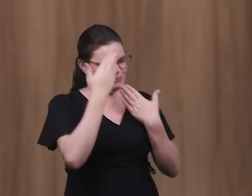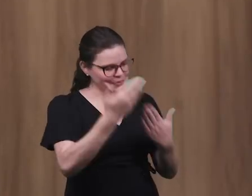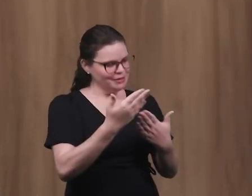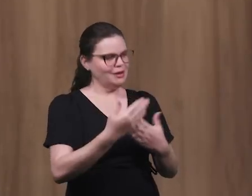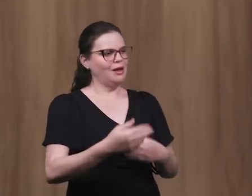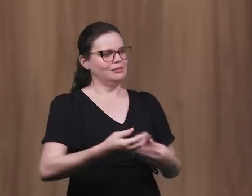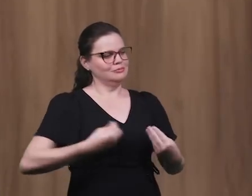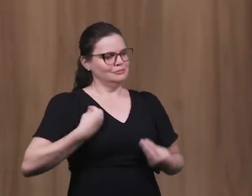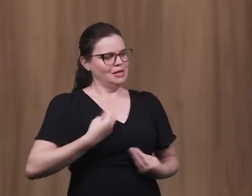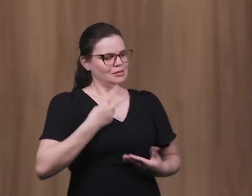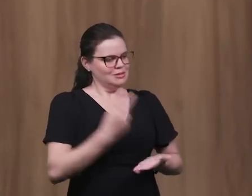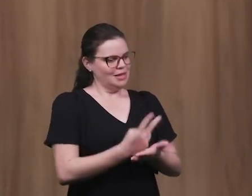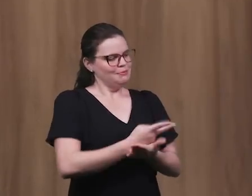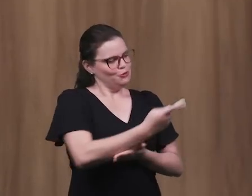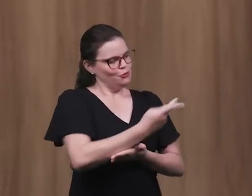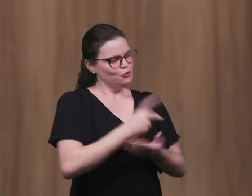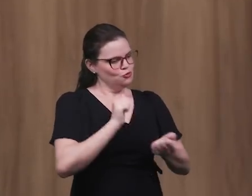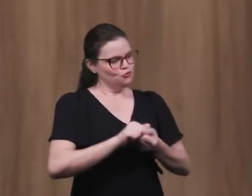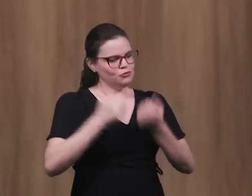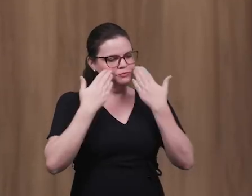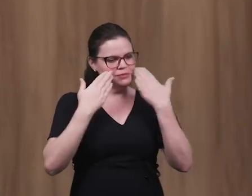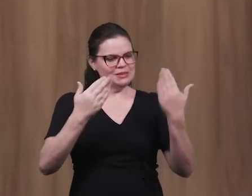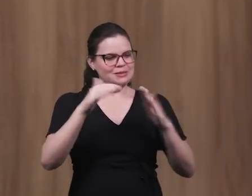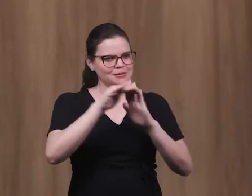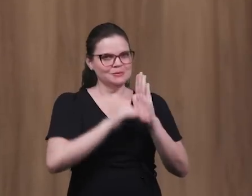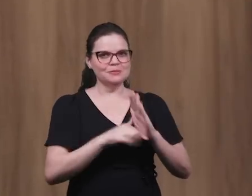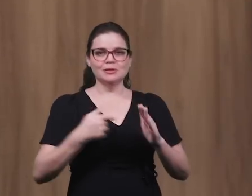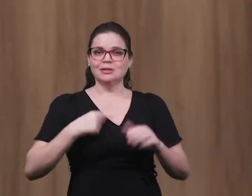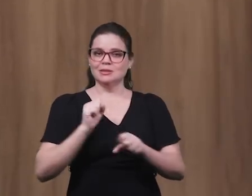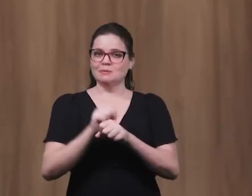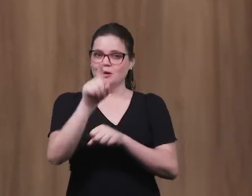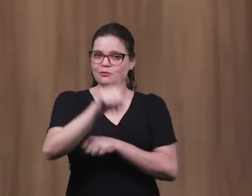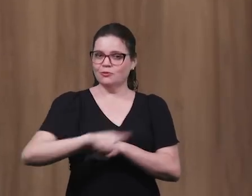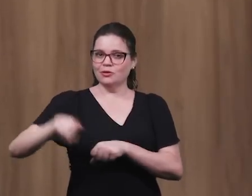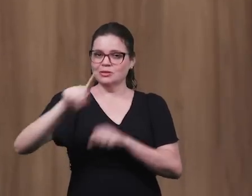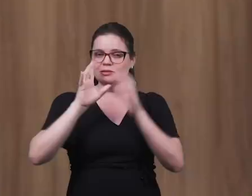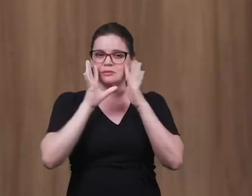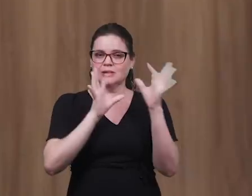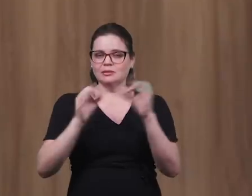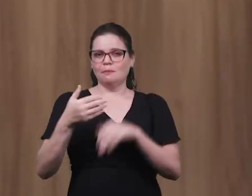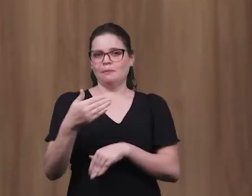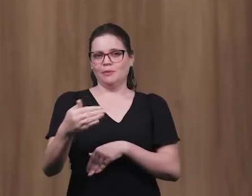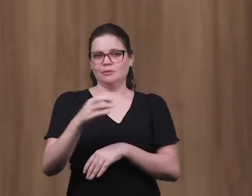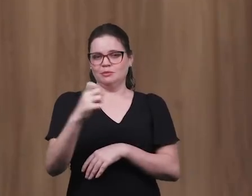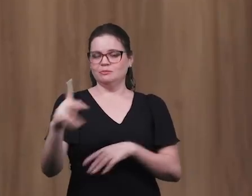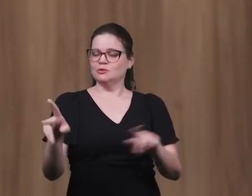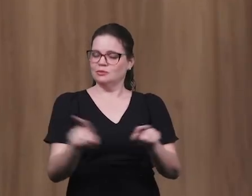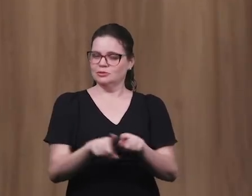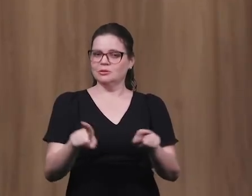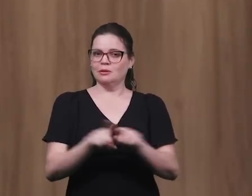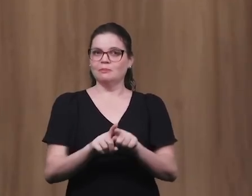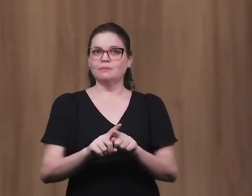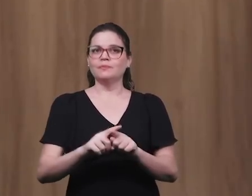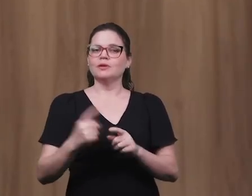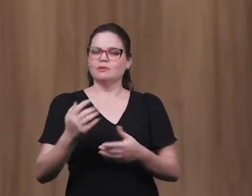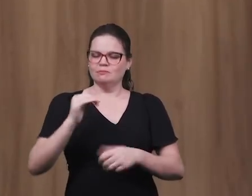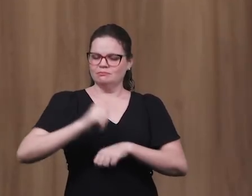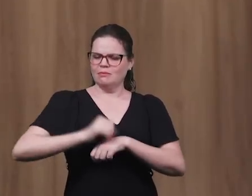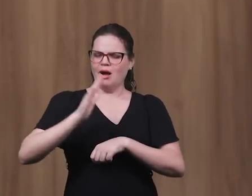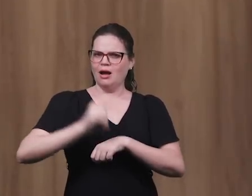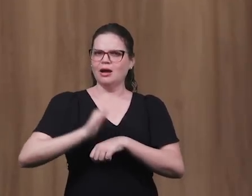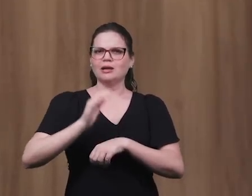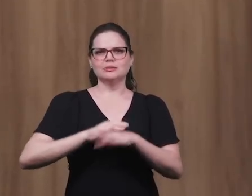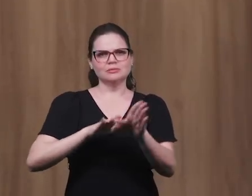na apresentação deste programa e aguardamos você que nos assiste também nos próximos episódios, onde traremos